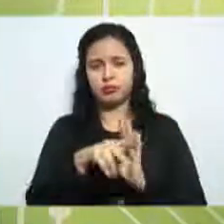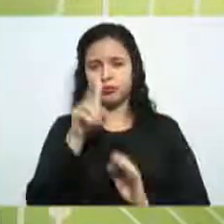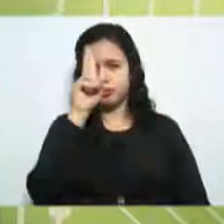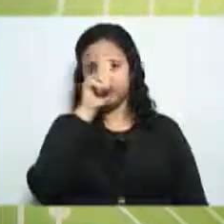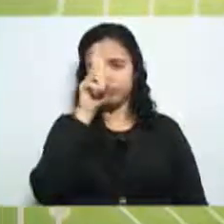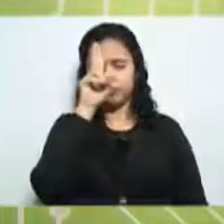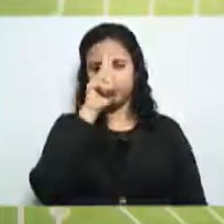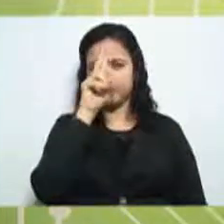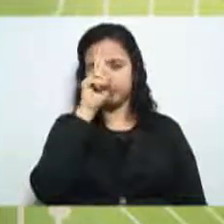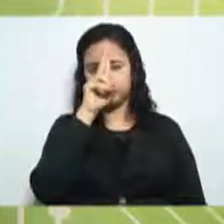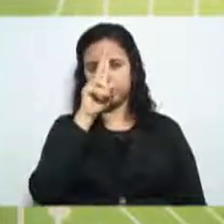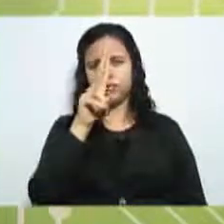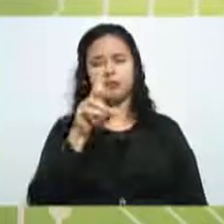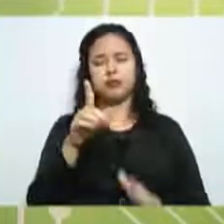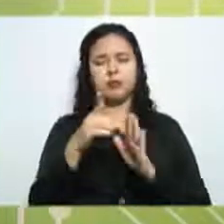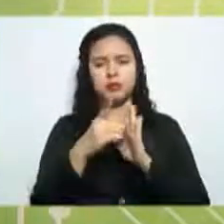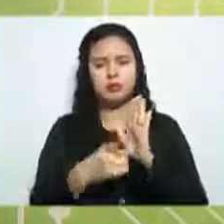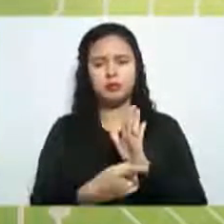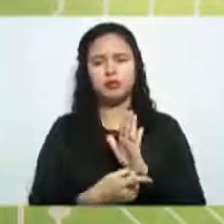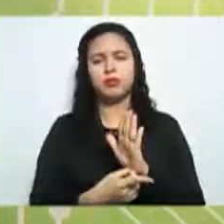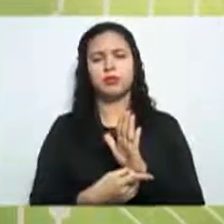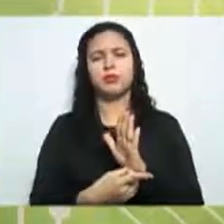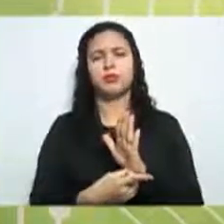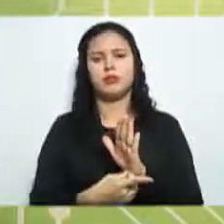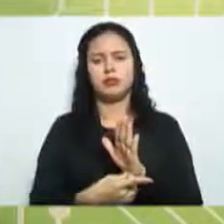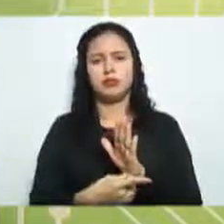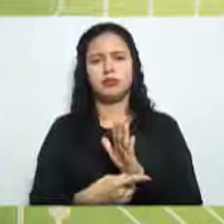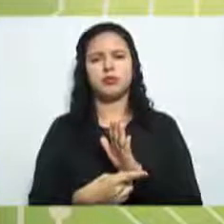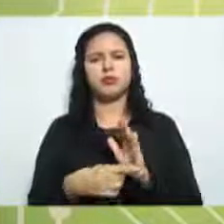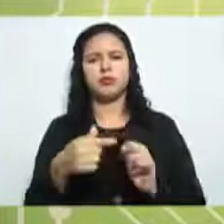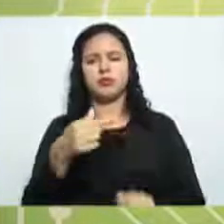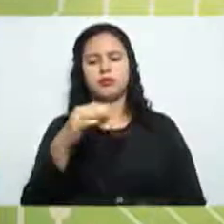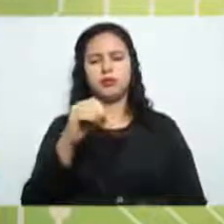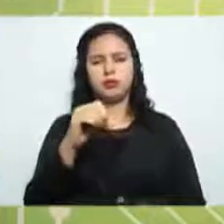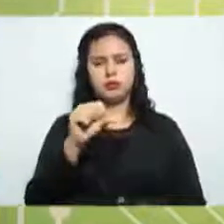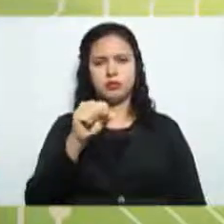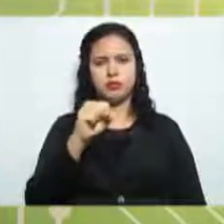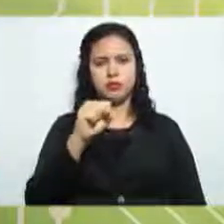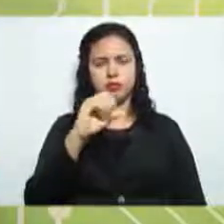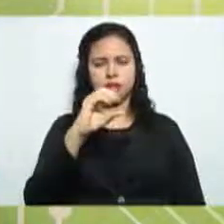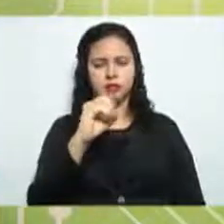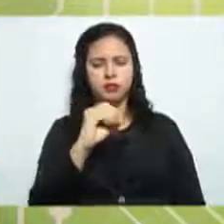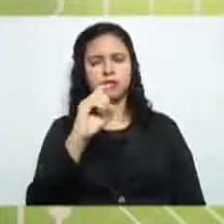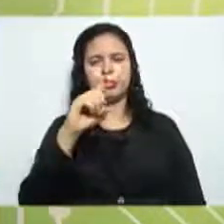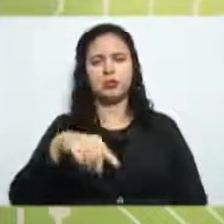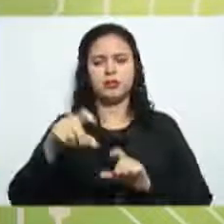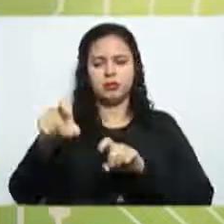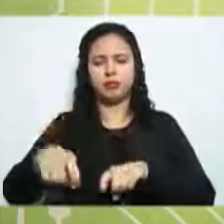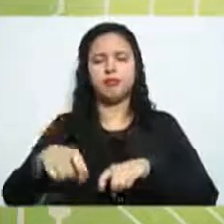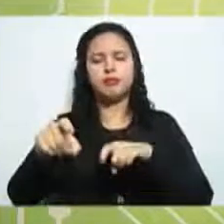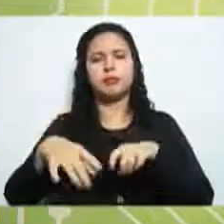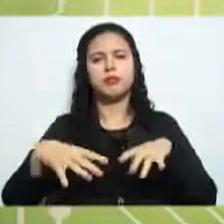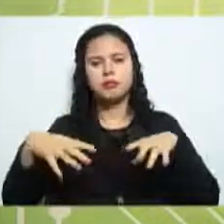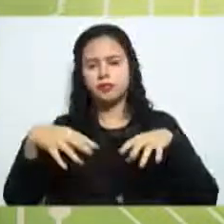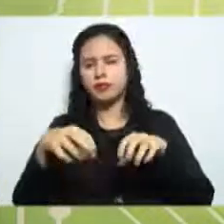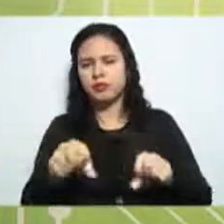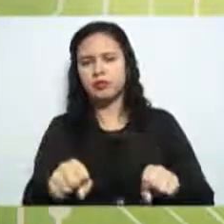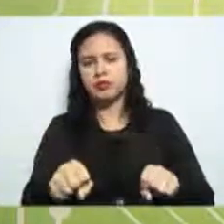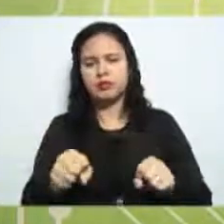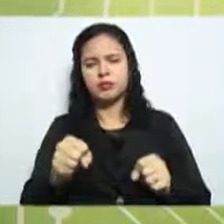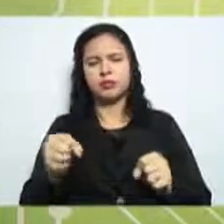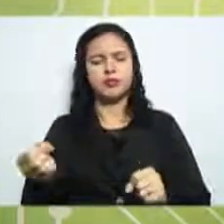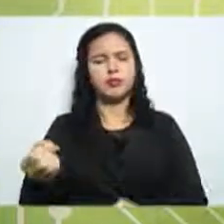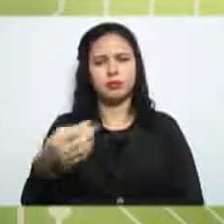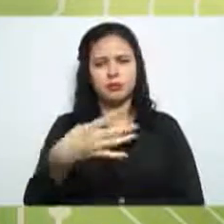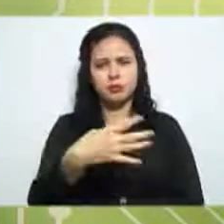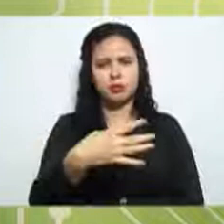muito recente, na década de 70 e 80, esses programas de integração, esses programas de agricultura de ocupação, deu surgimento